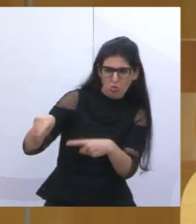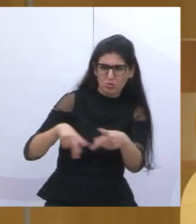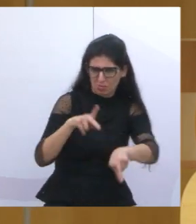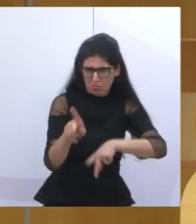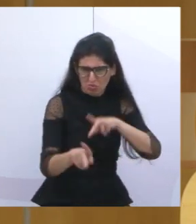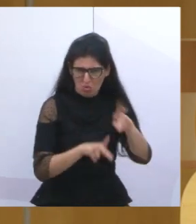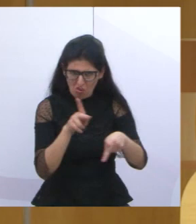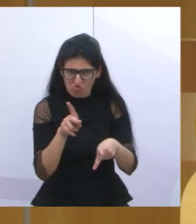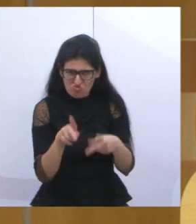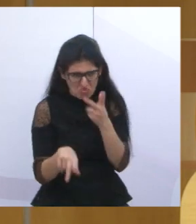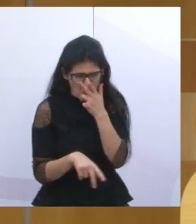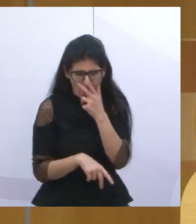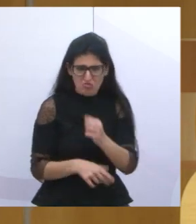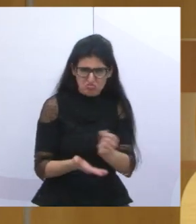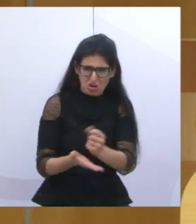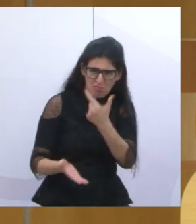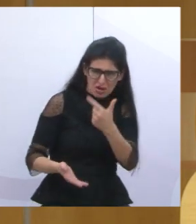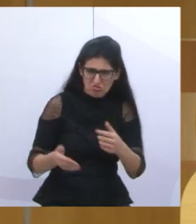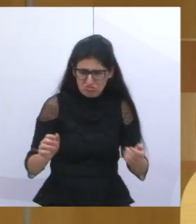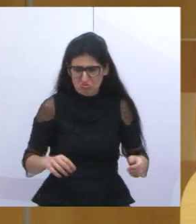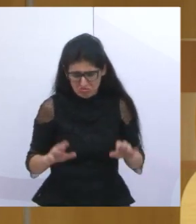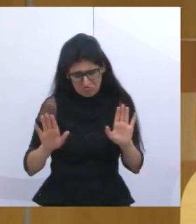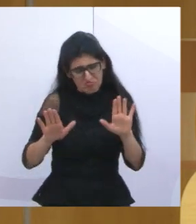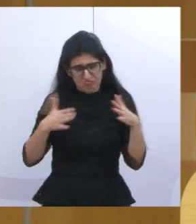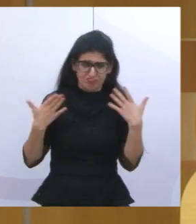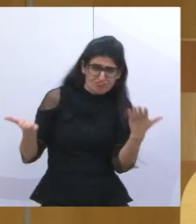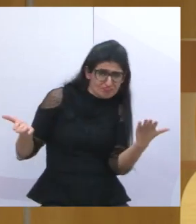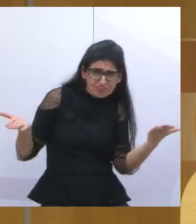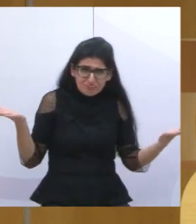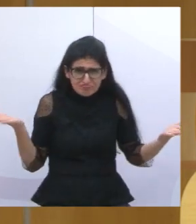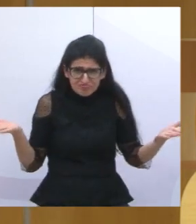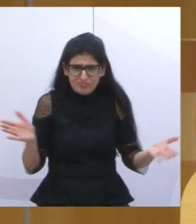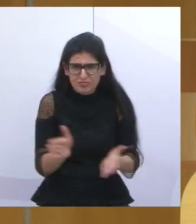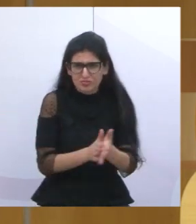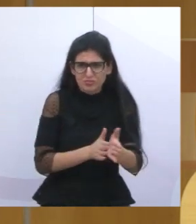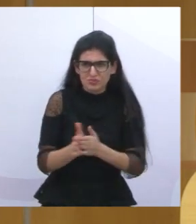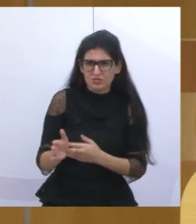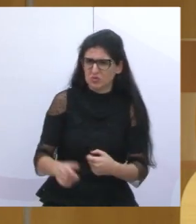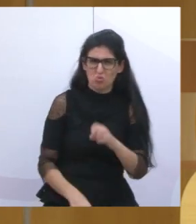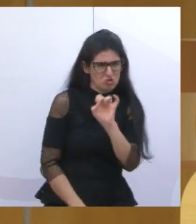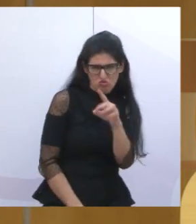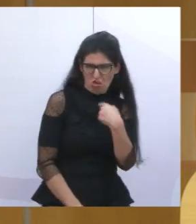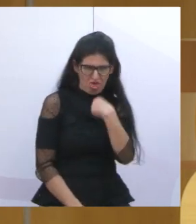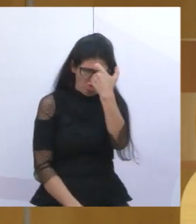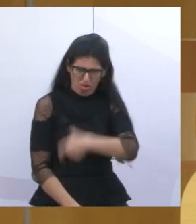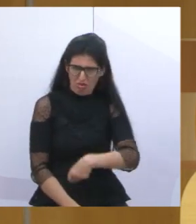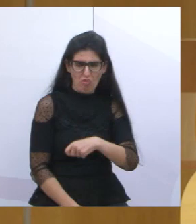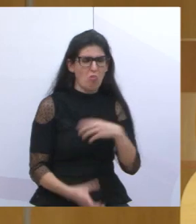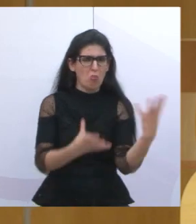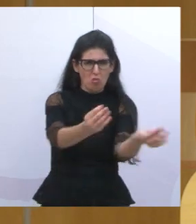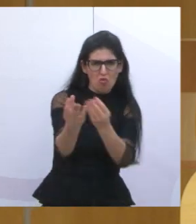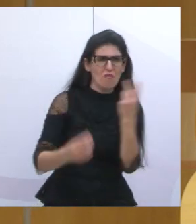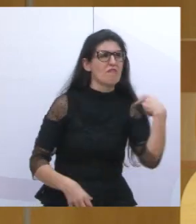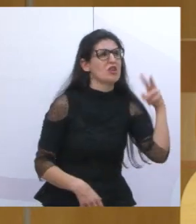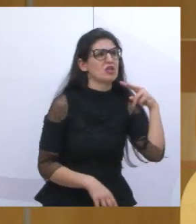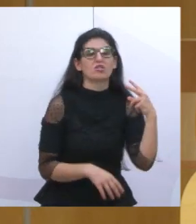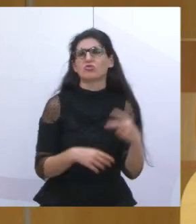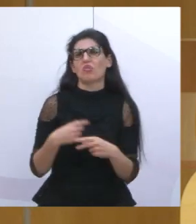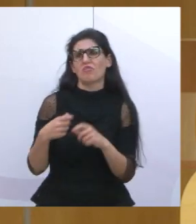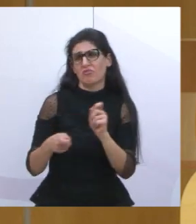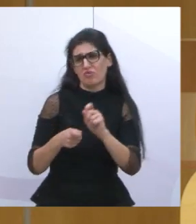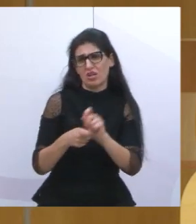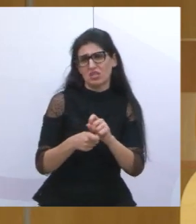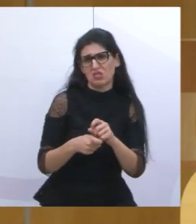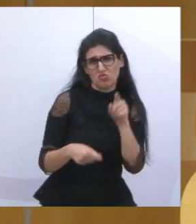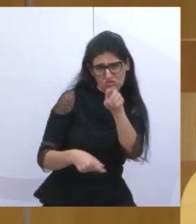política eu não faço. Eu acho que eu tenho a prerrogativa de ficar ou não. Aliás, não é só eu acho que vários vereadores já fez isso. Agora, se o vereador